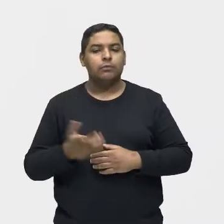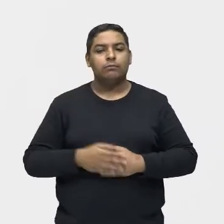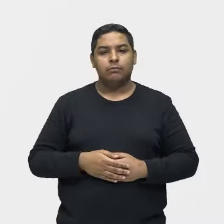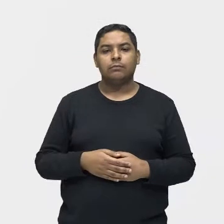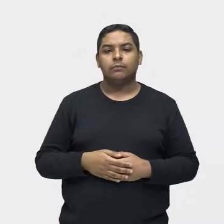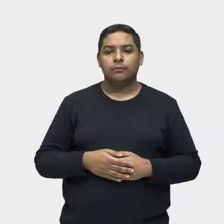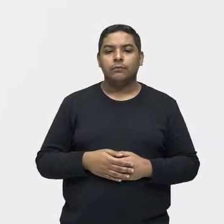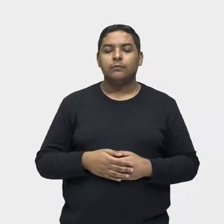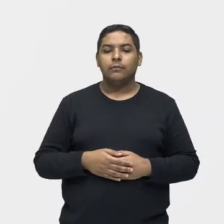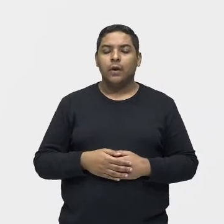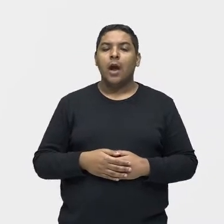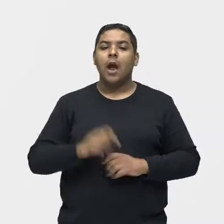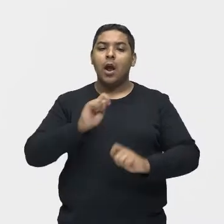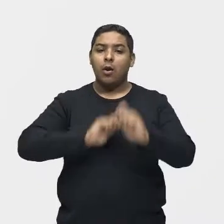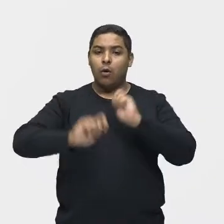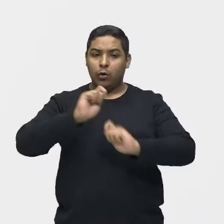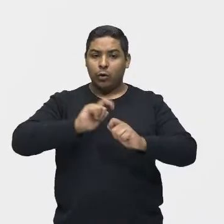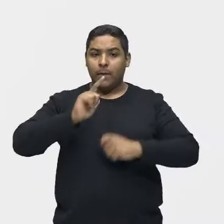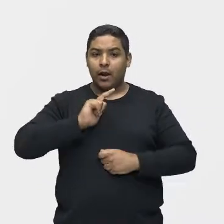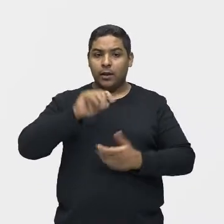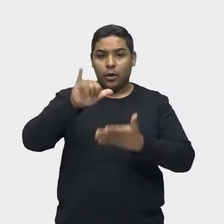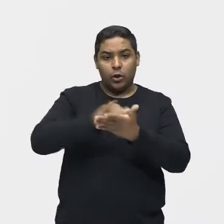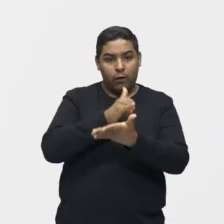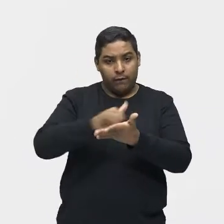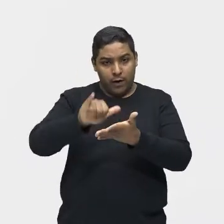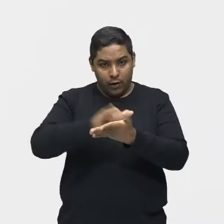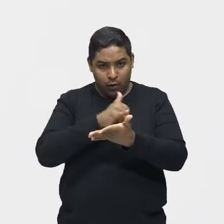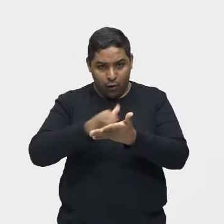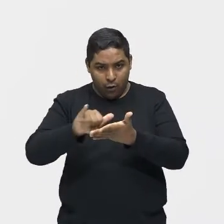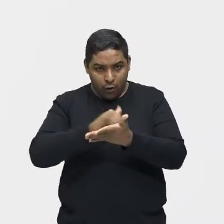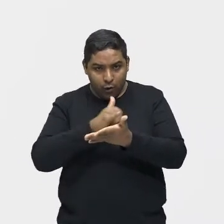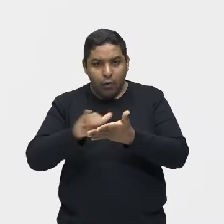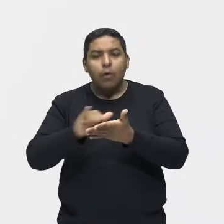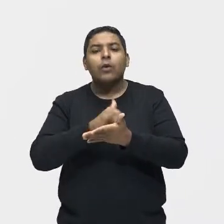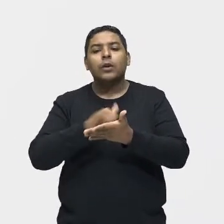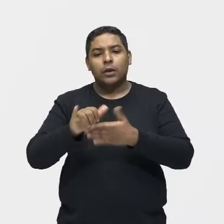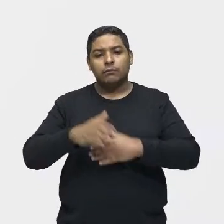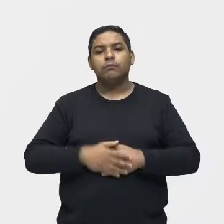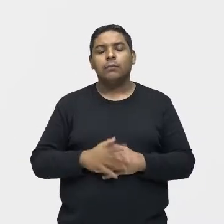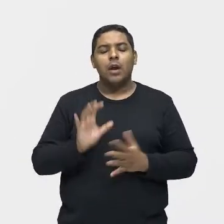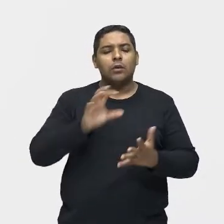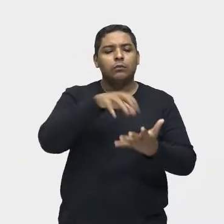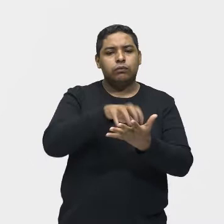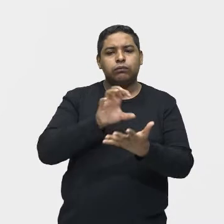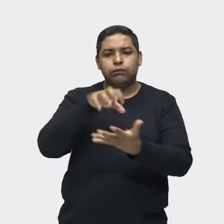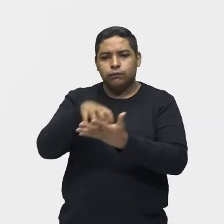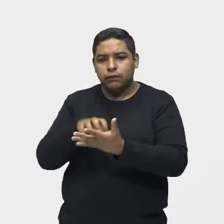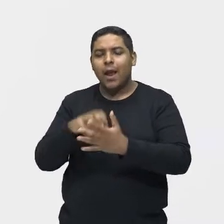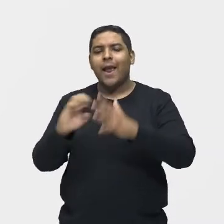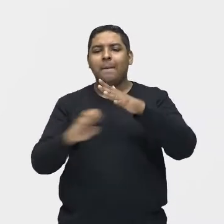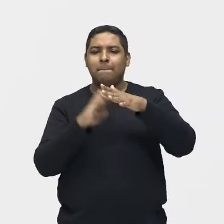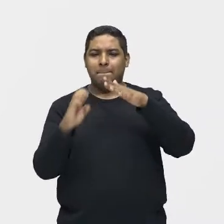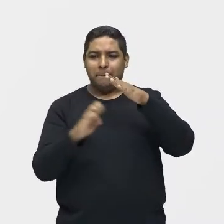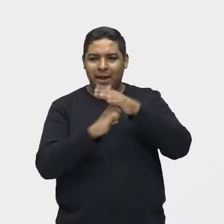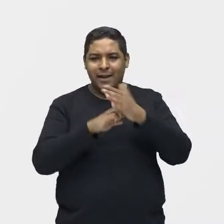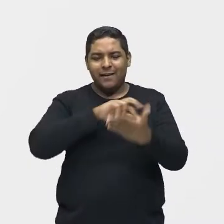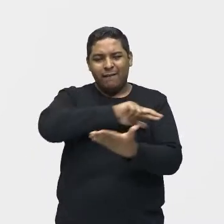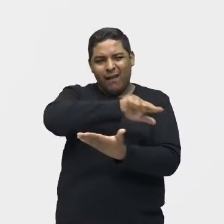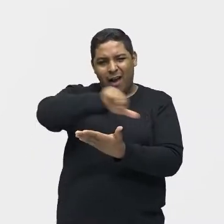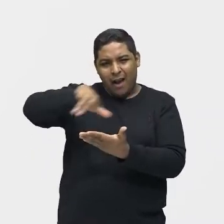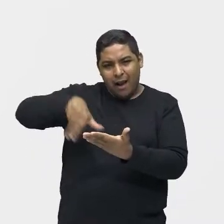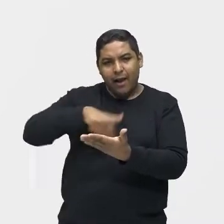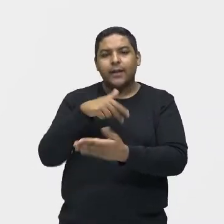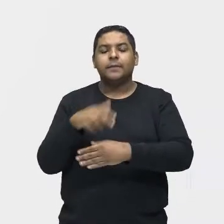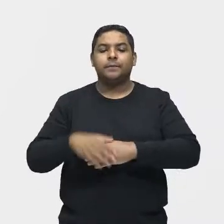o quê? Nova York, tá? Tendo essas atividades financeiras e muitas sedes de muitas multinacionais. Além